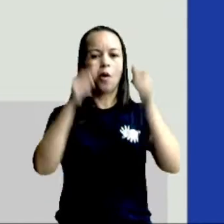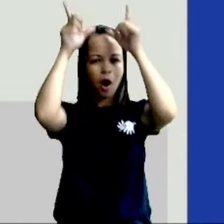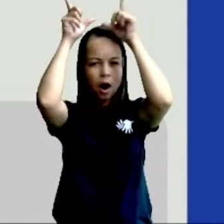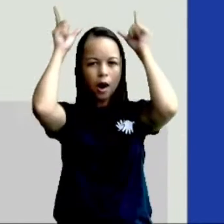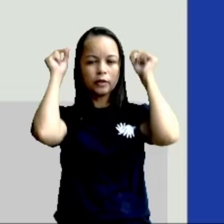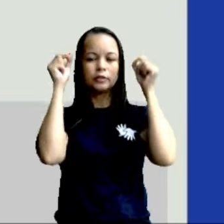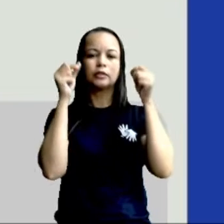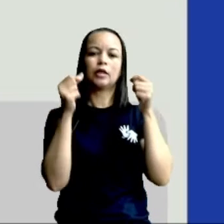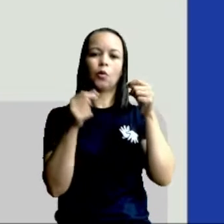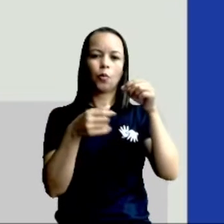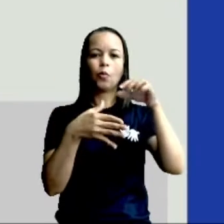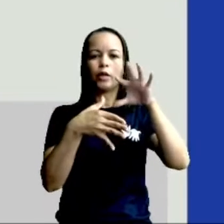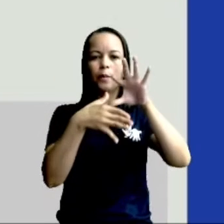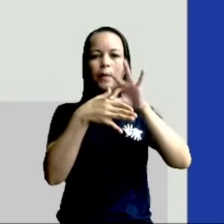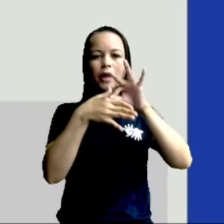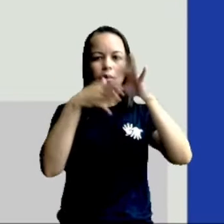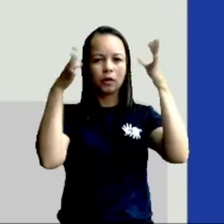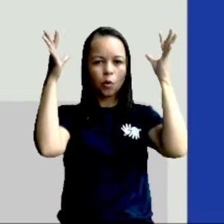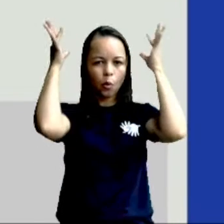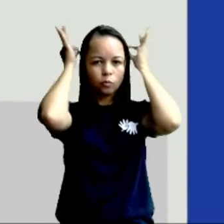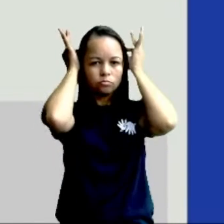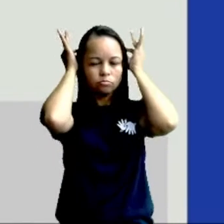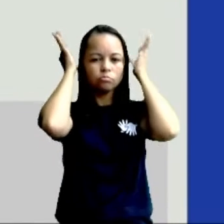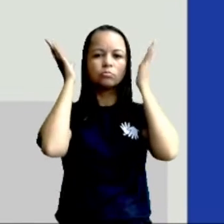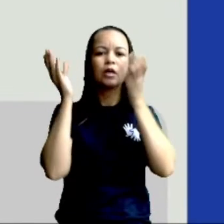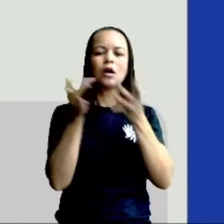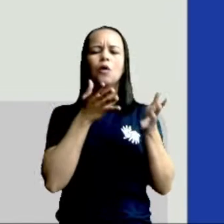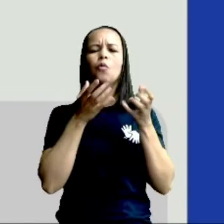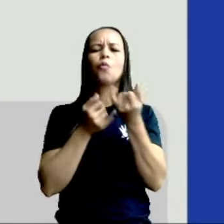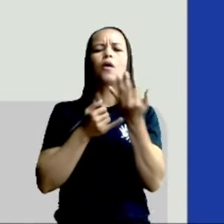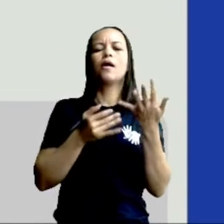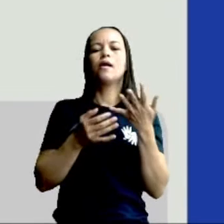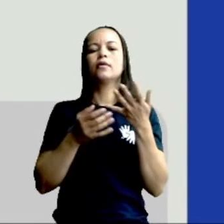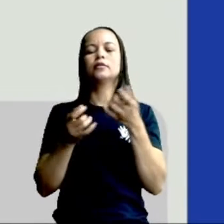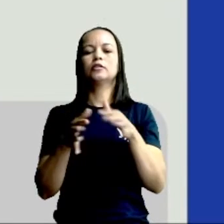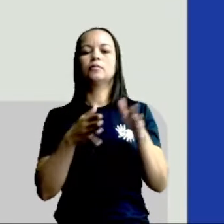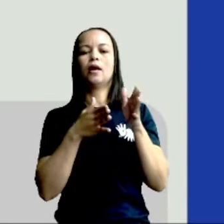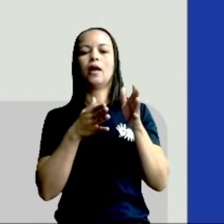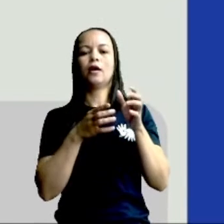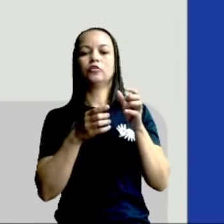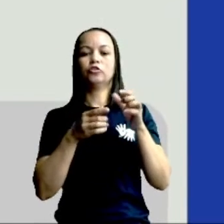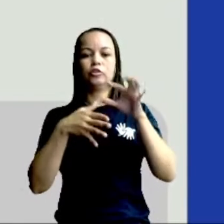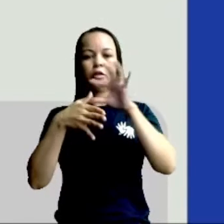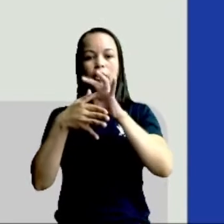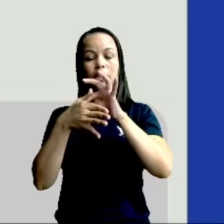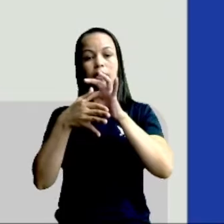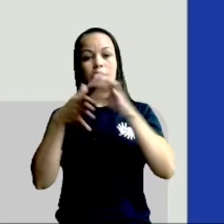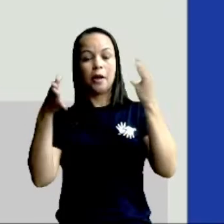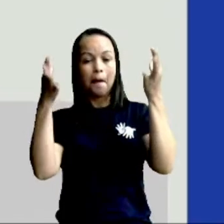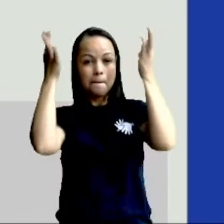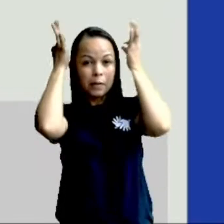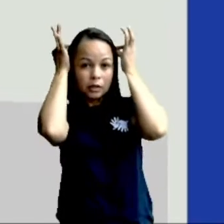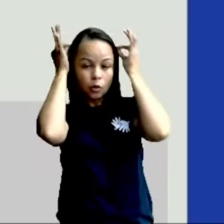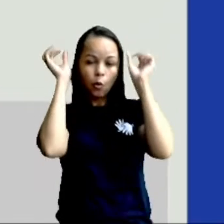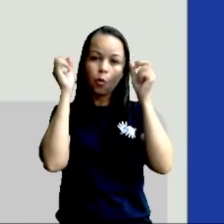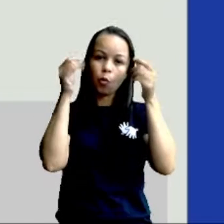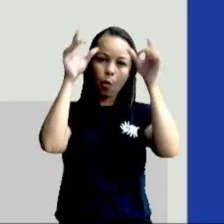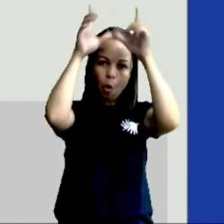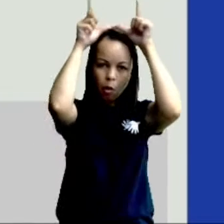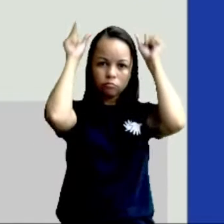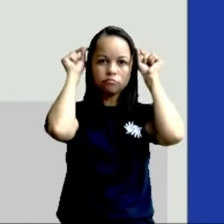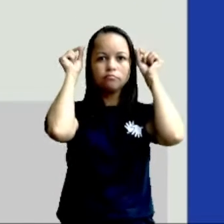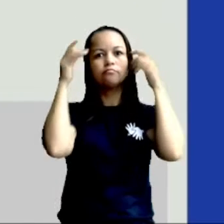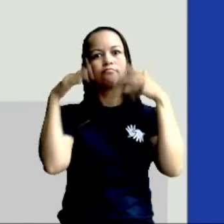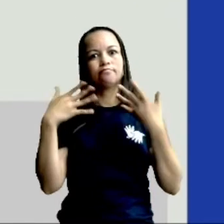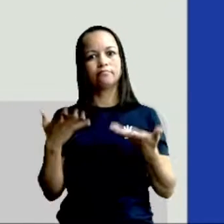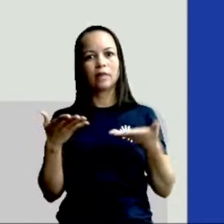lacinhos e de prendedores de cabelo deverá comprar quantas embalagens de prendedores e de lacinhos? Bom, aí agora